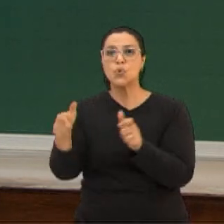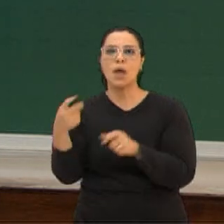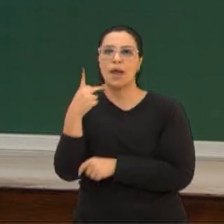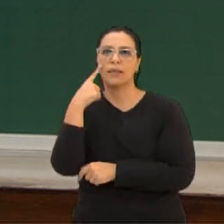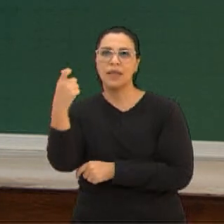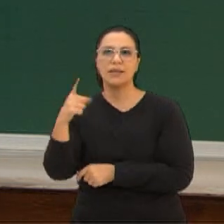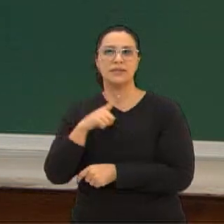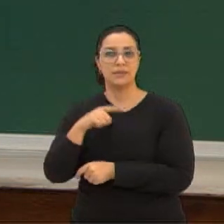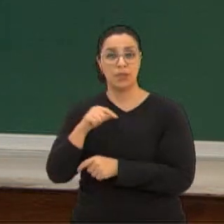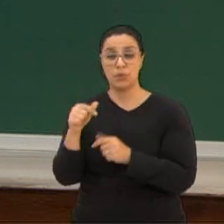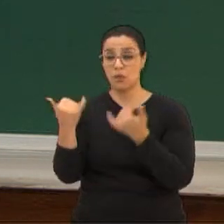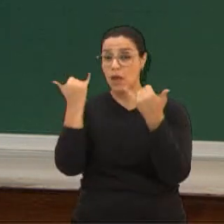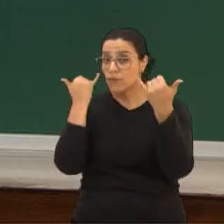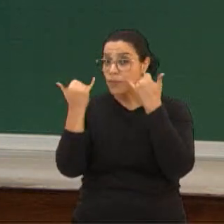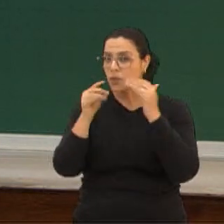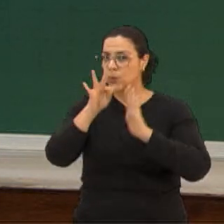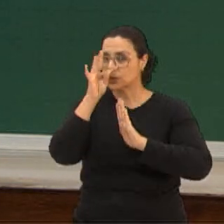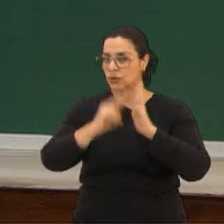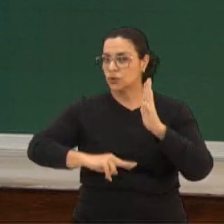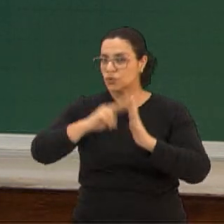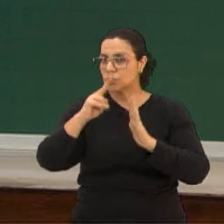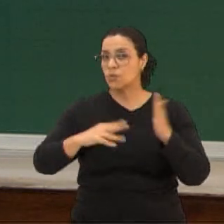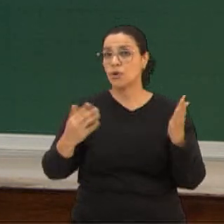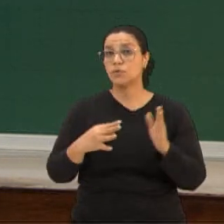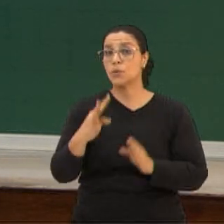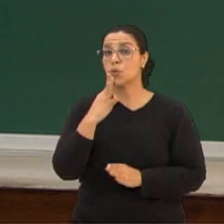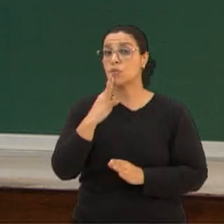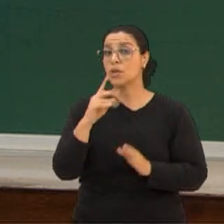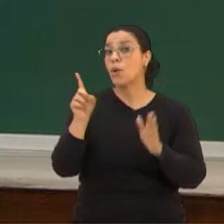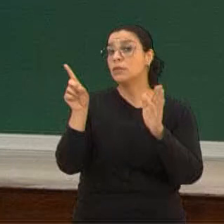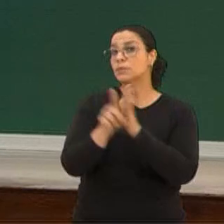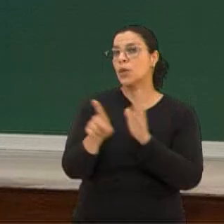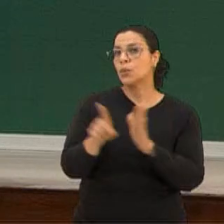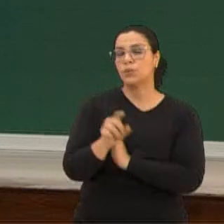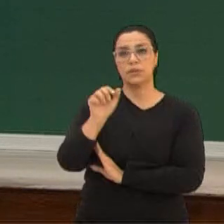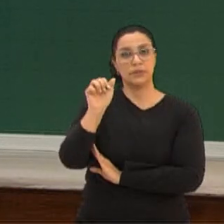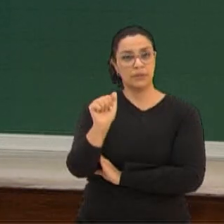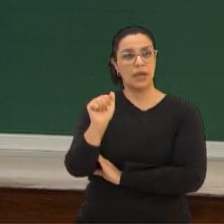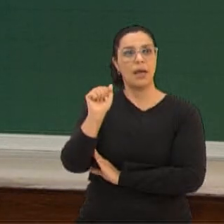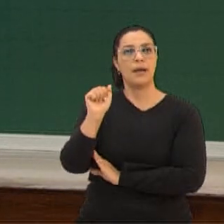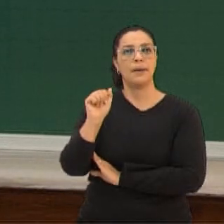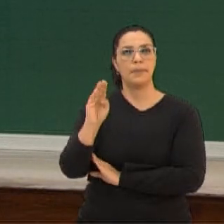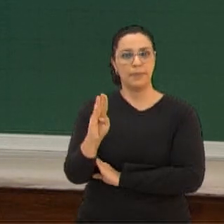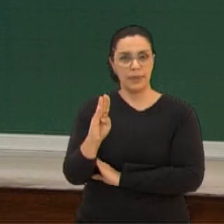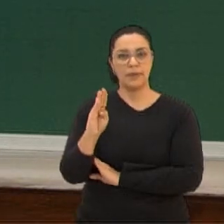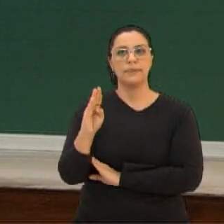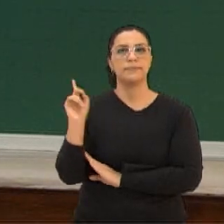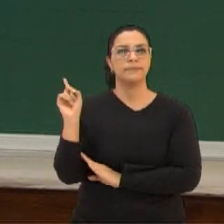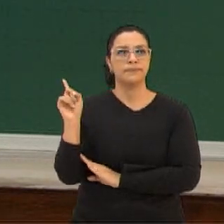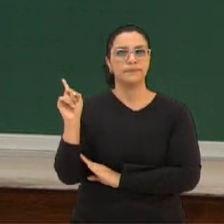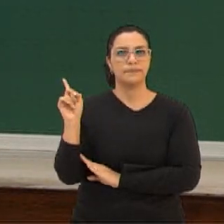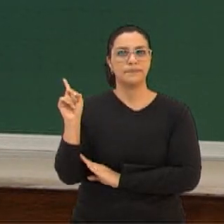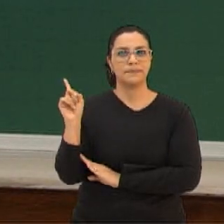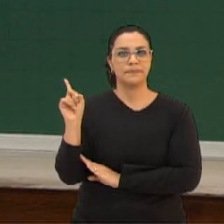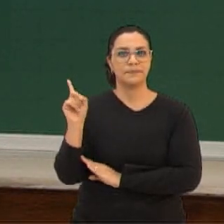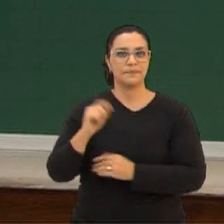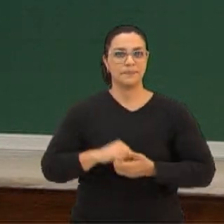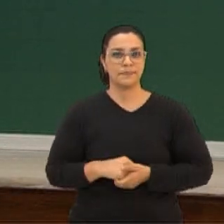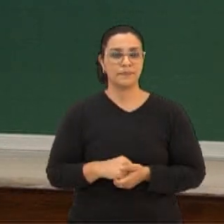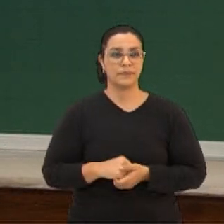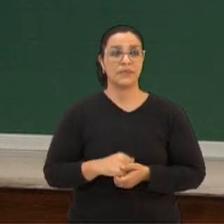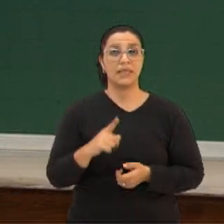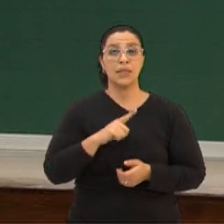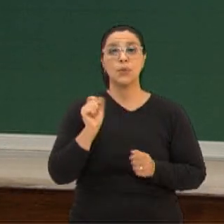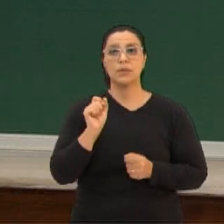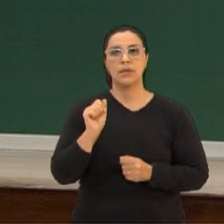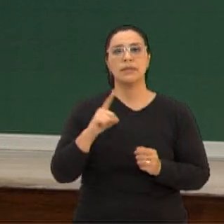partir dessas informações, nós vamos agora conhecer as alternativas. Olha ali na tela para você, ó. As